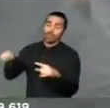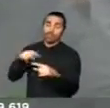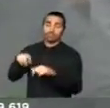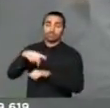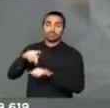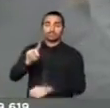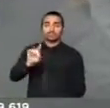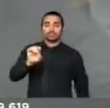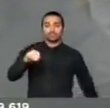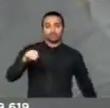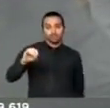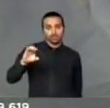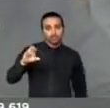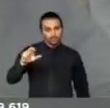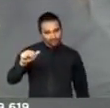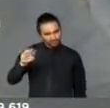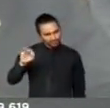de direito.